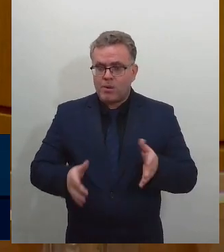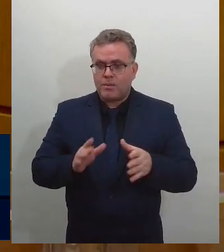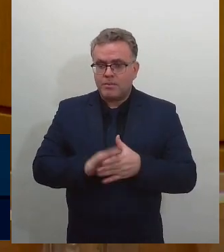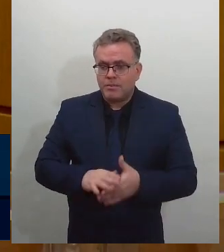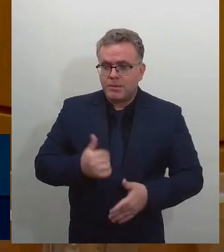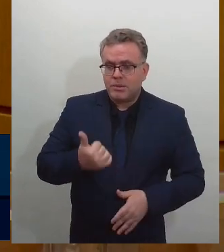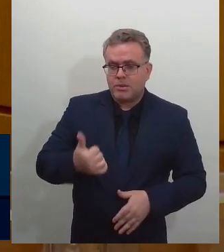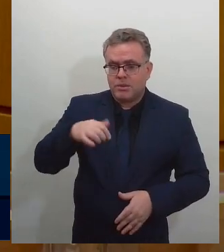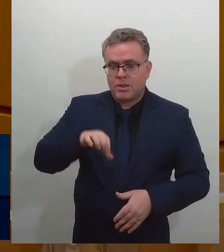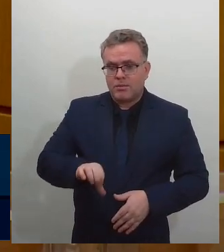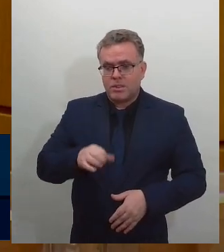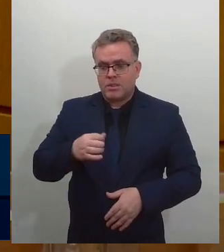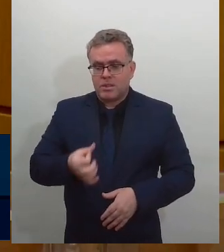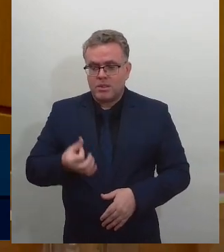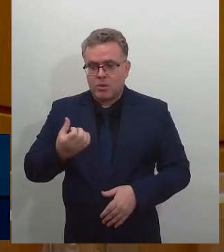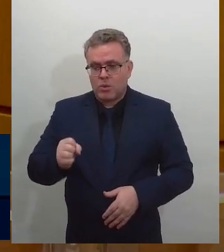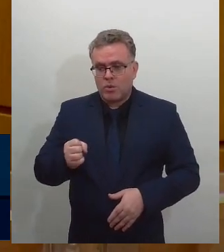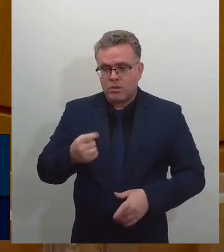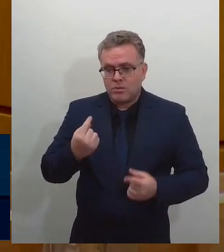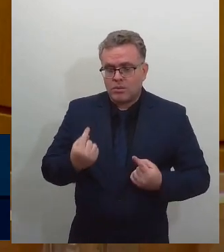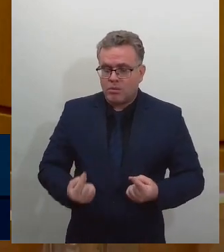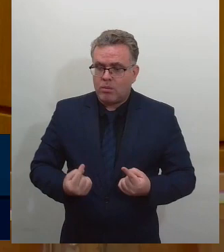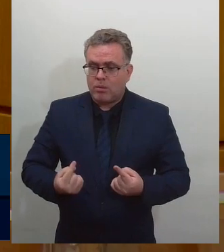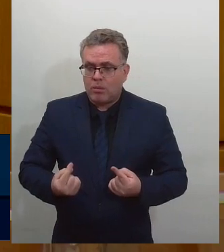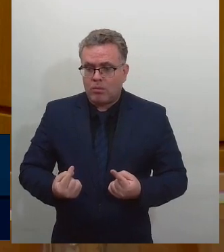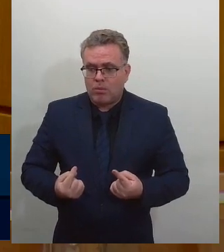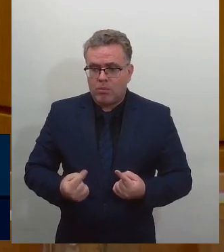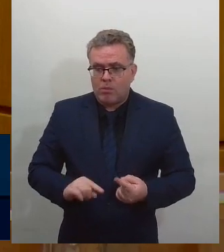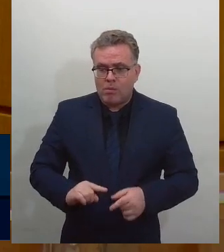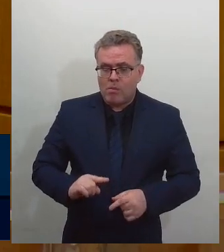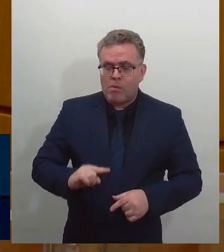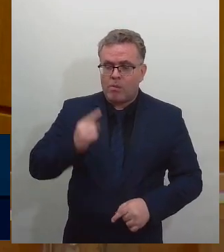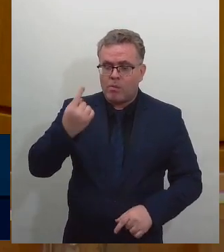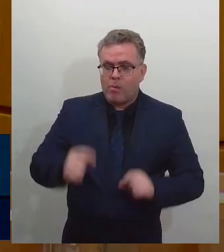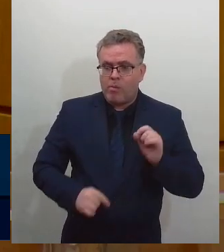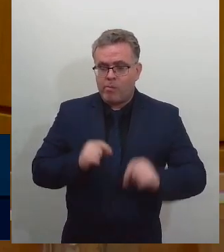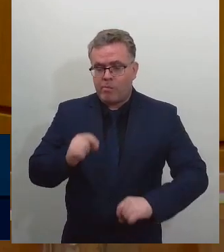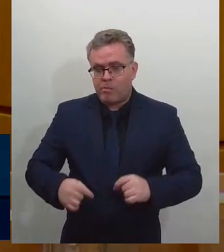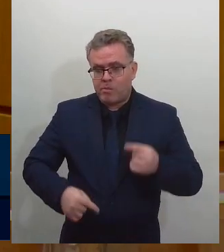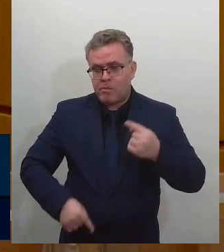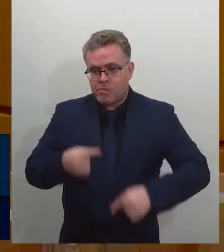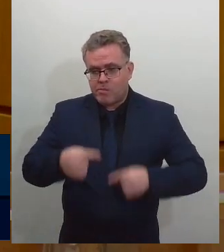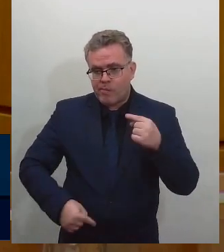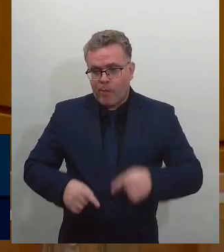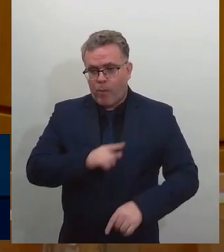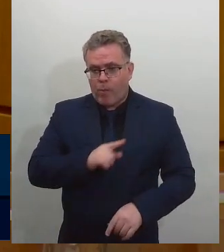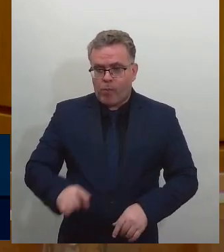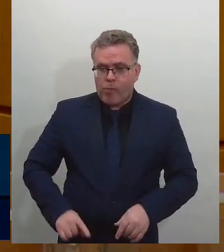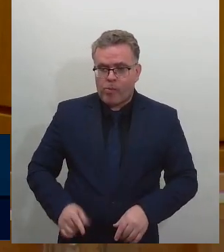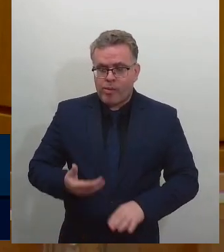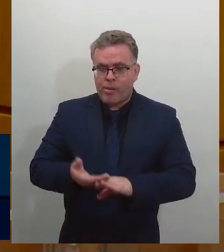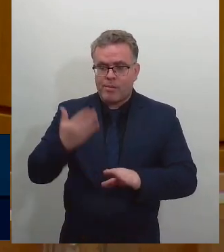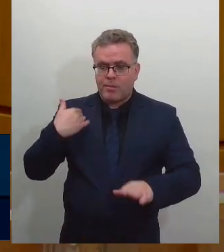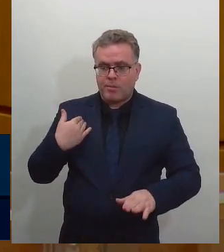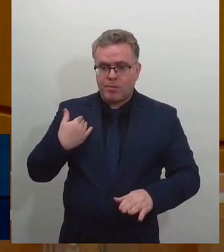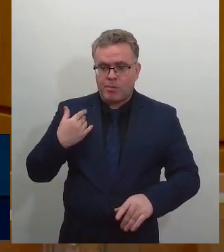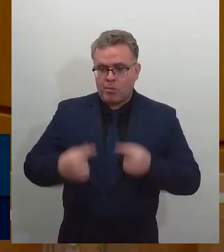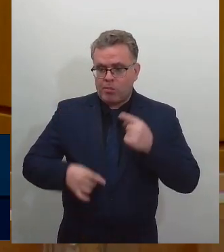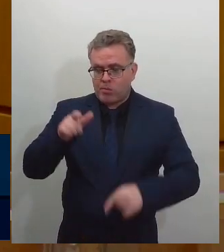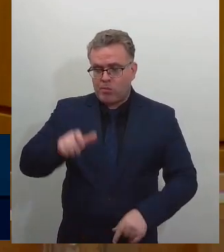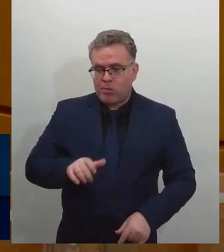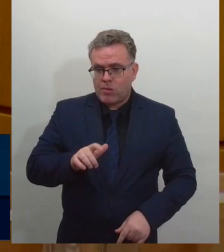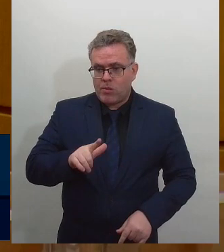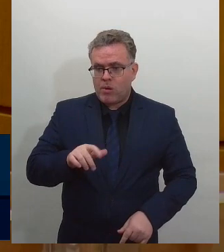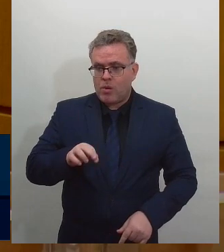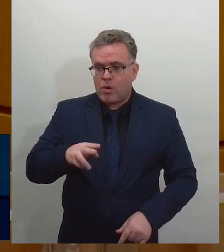Carminha. Qual era o primeiro item de discussão do governo itinerante de Lorival Batista? Água,